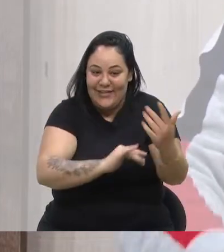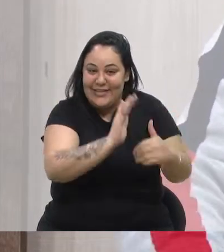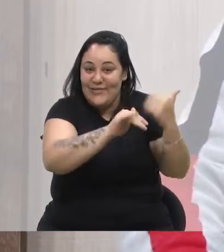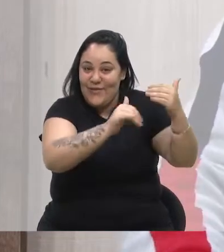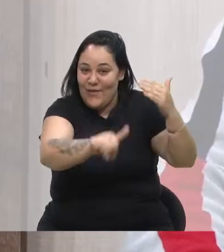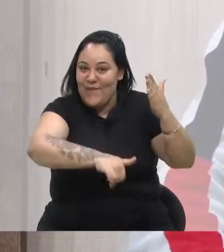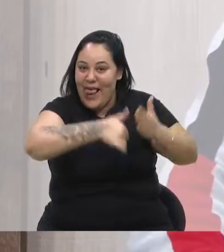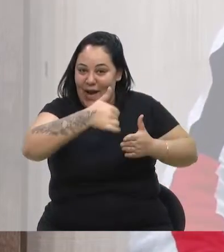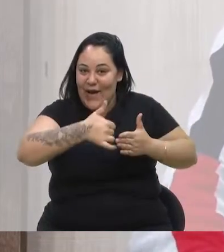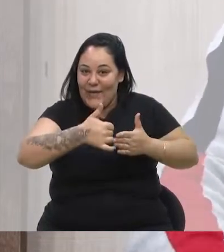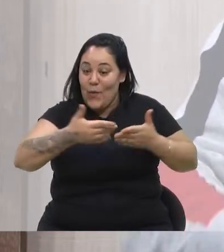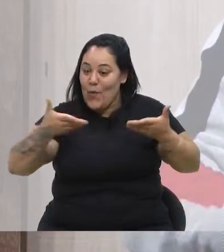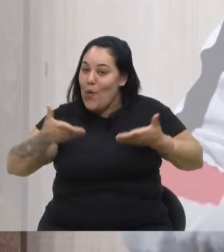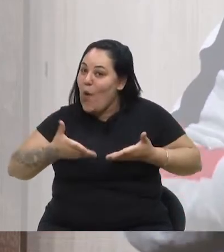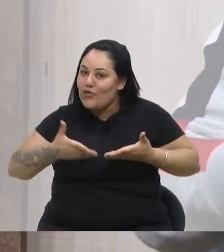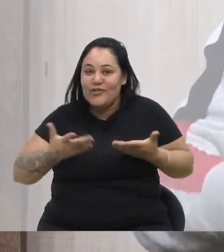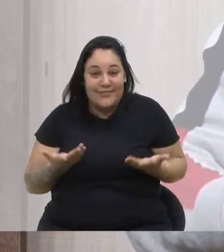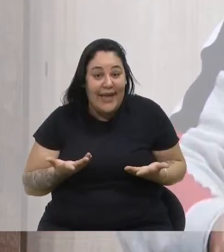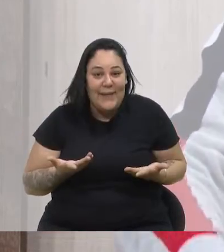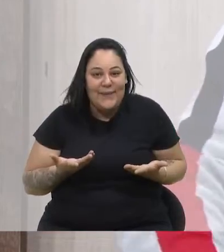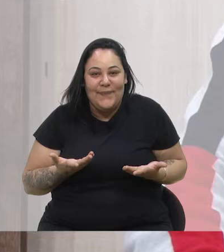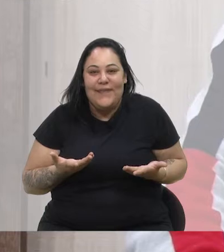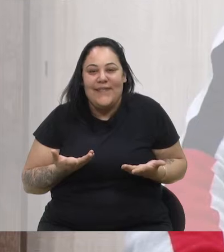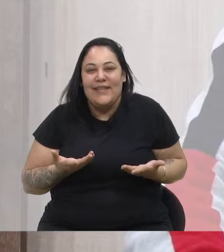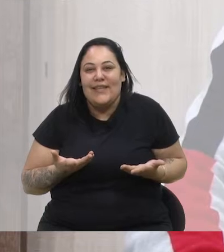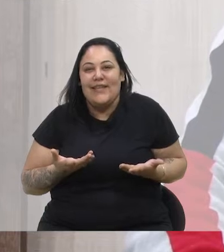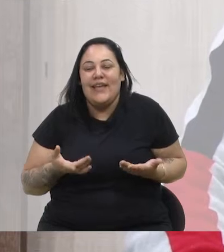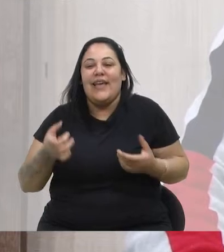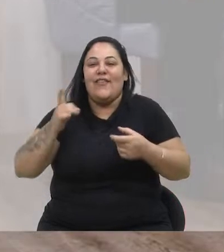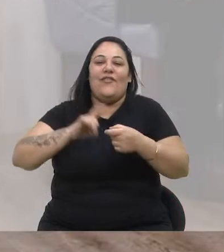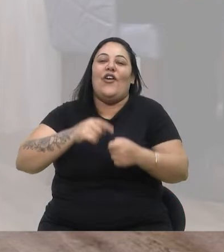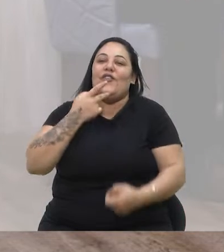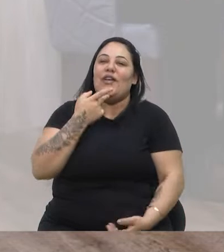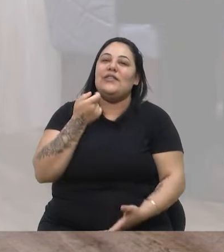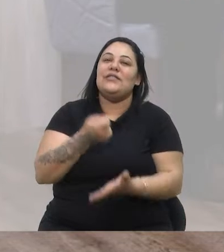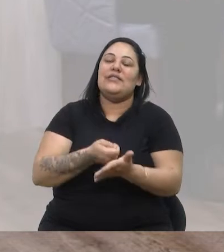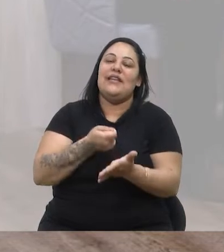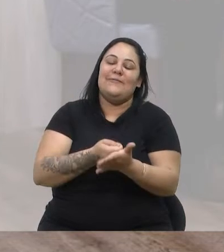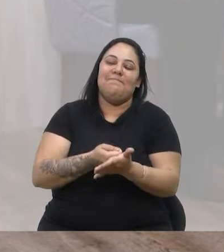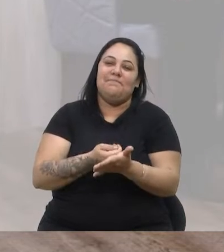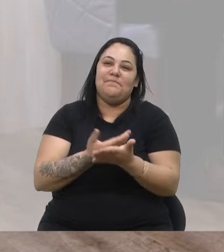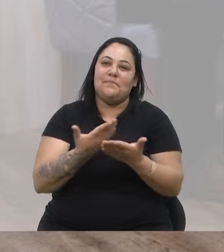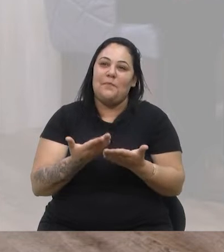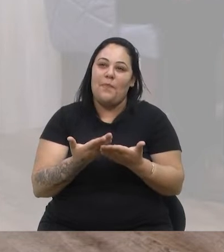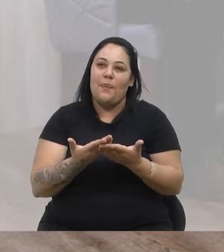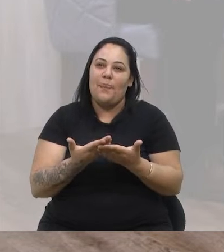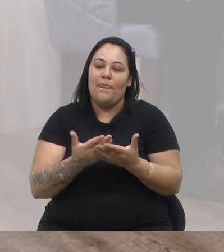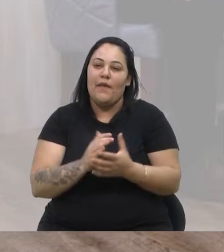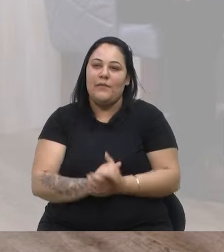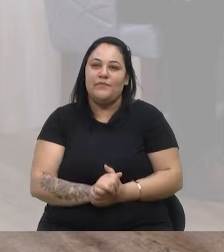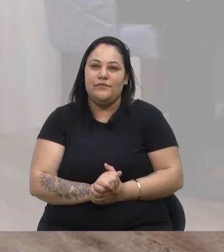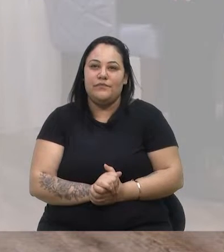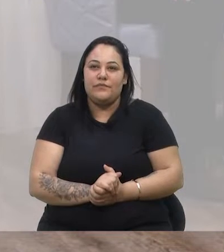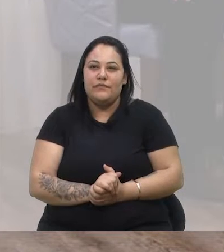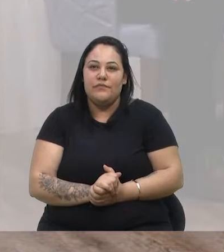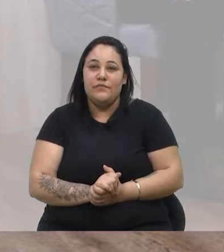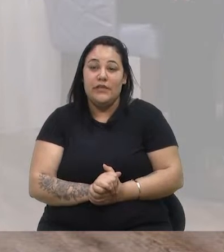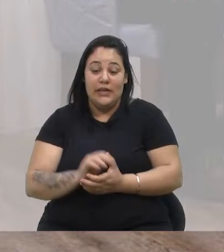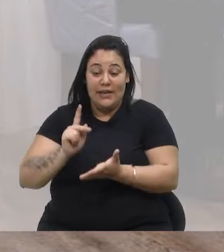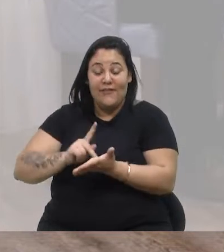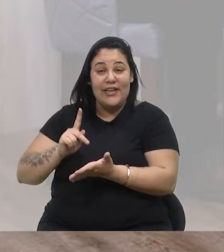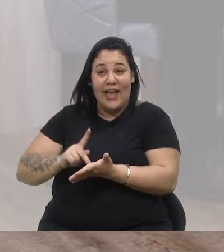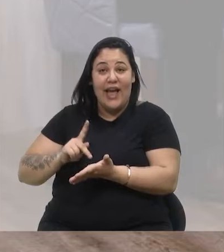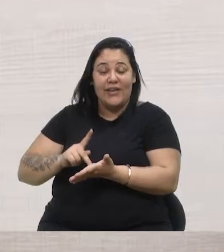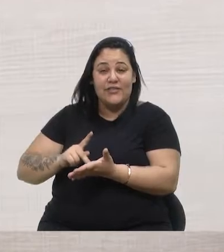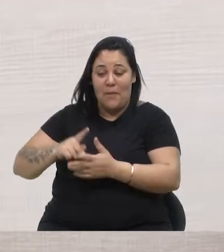para desenvolvermos melhor o presente, digamos assim. E volta essa insistência, então não